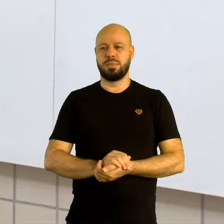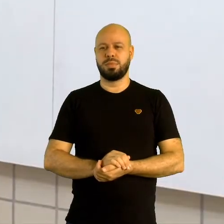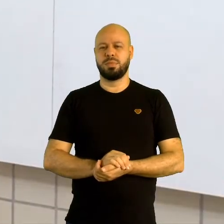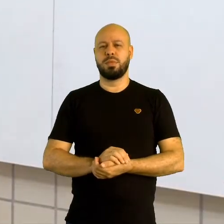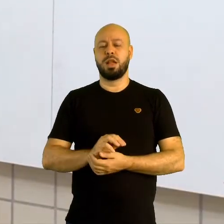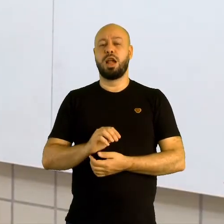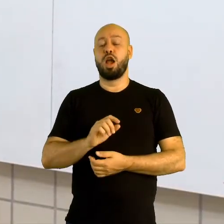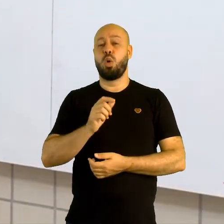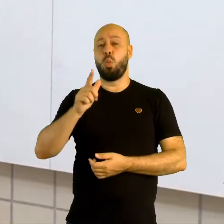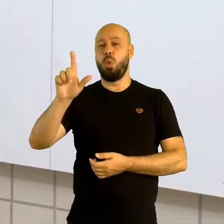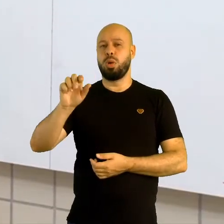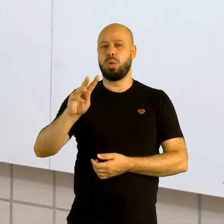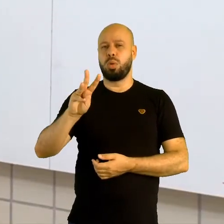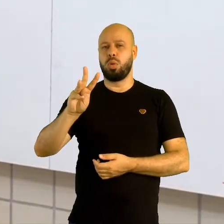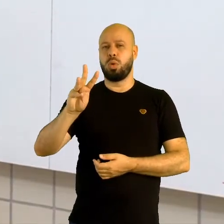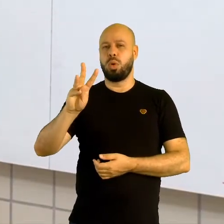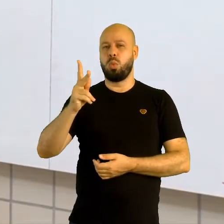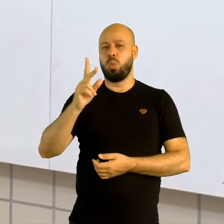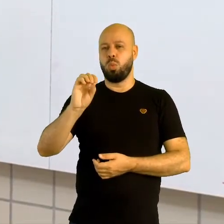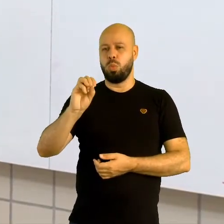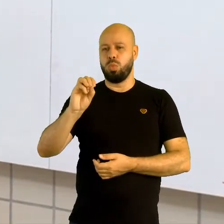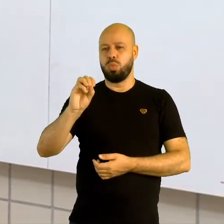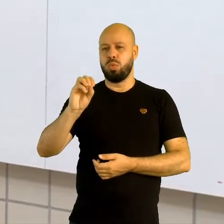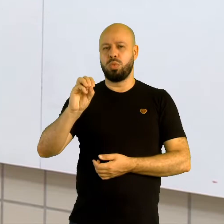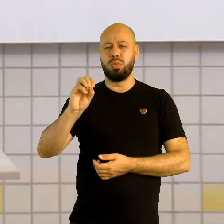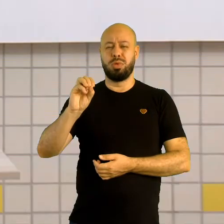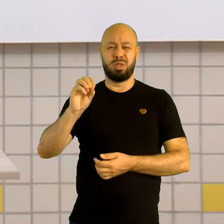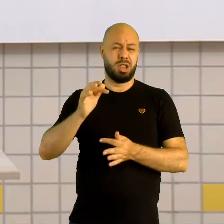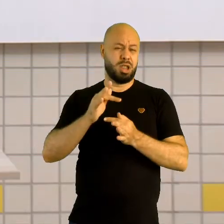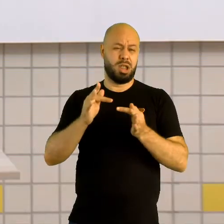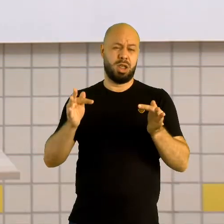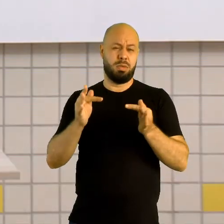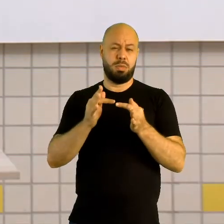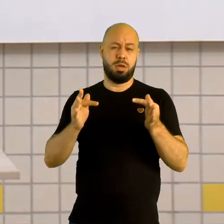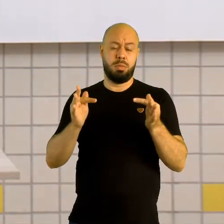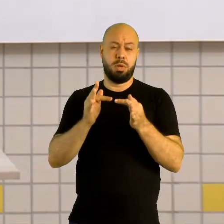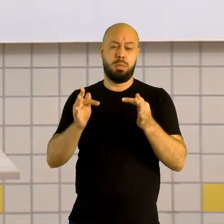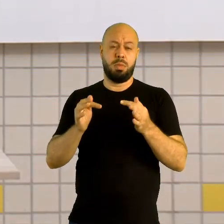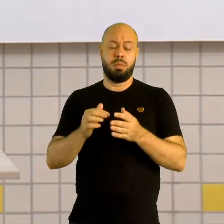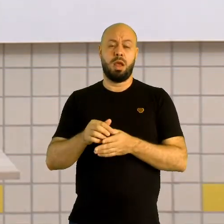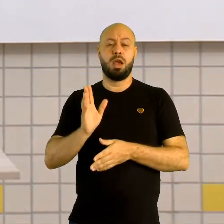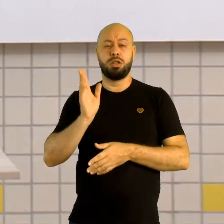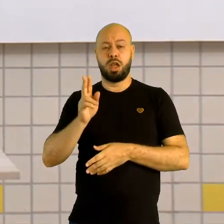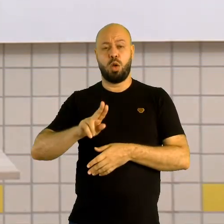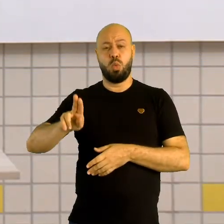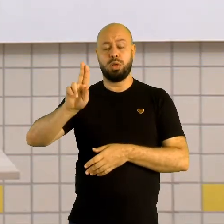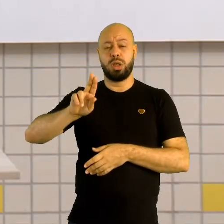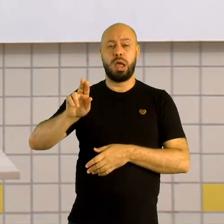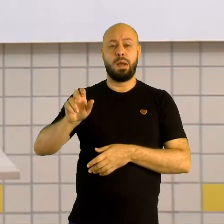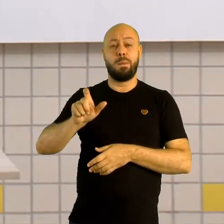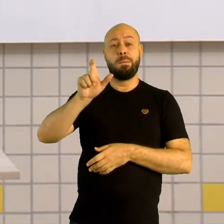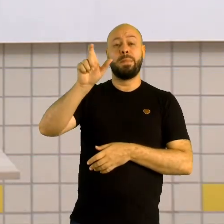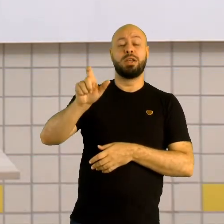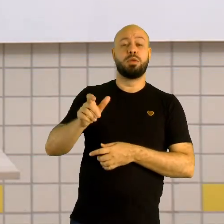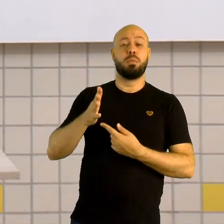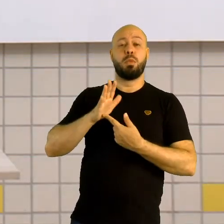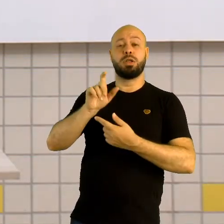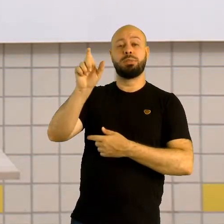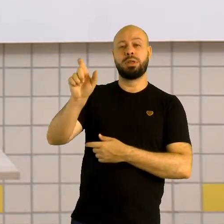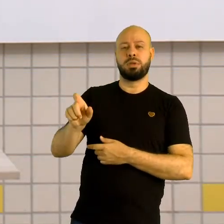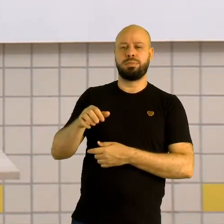Who? Simples. Muito simples. O who, como eu falei, é usado para pessoas. Por